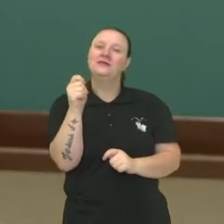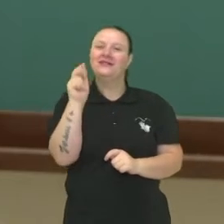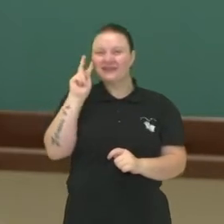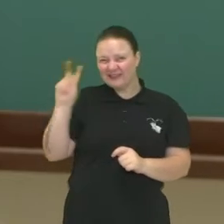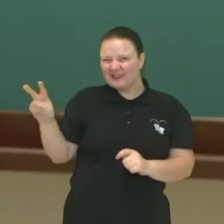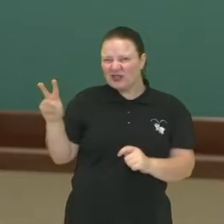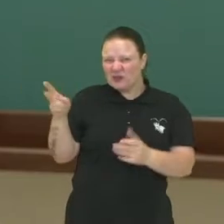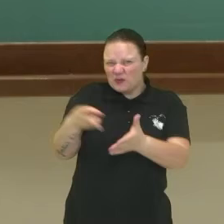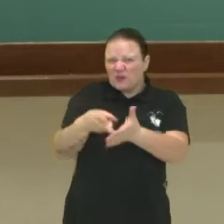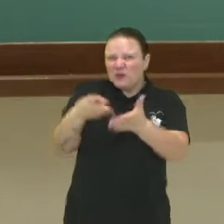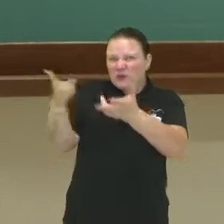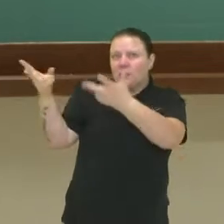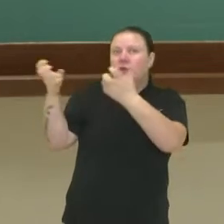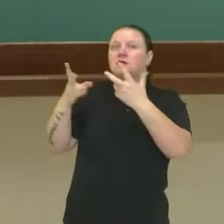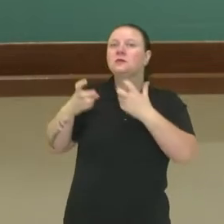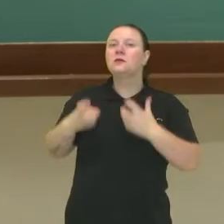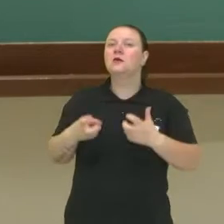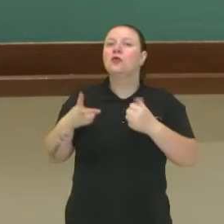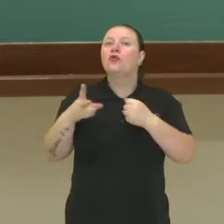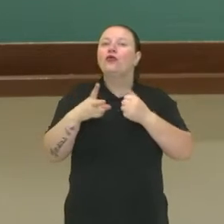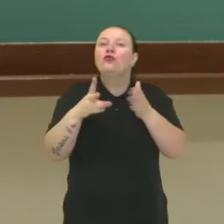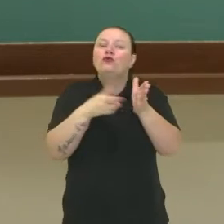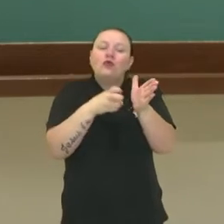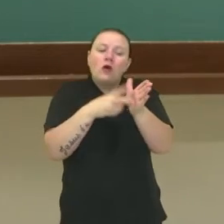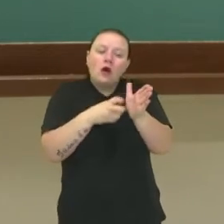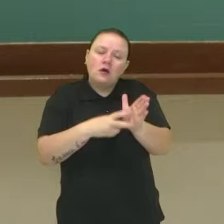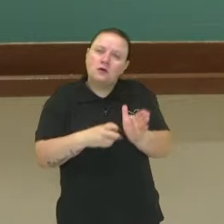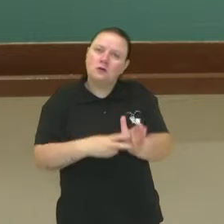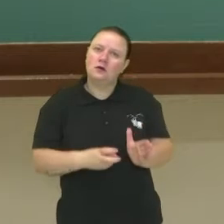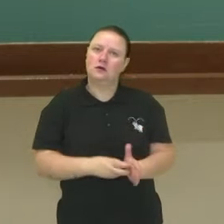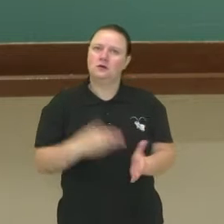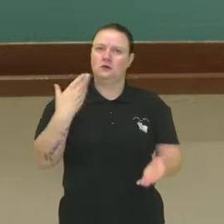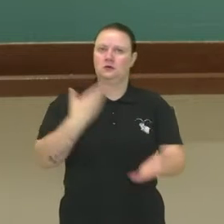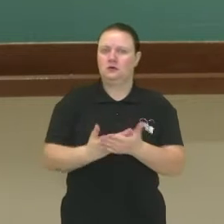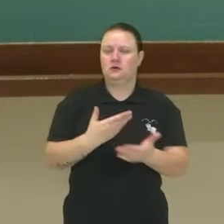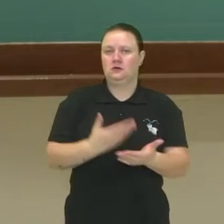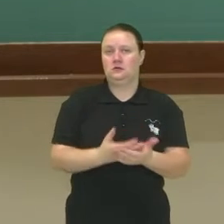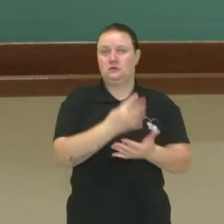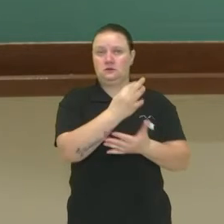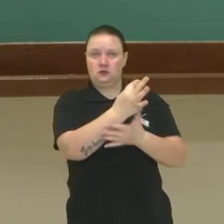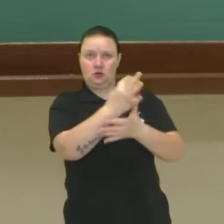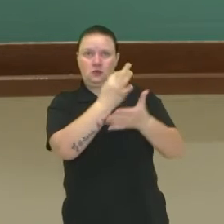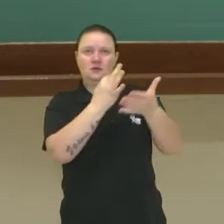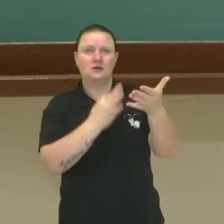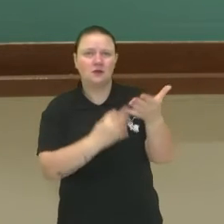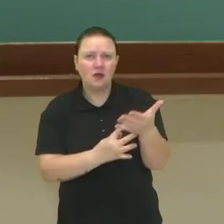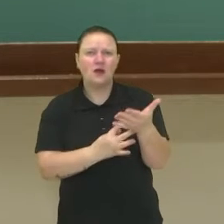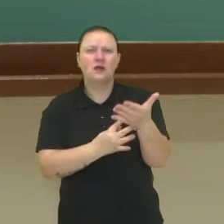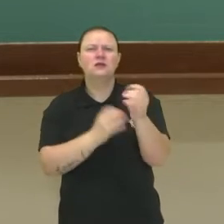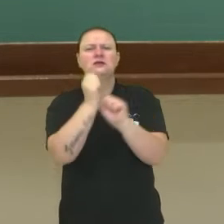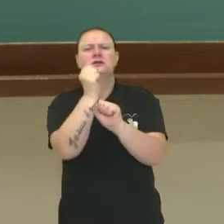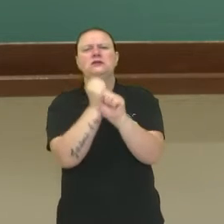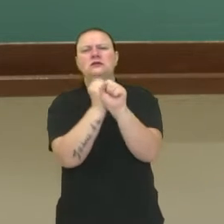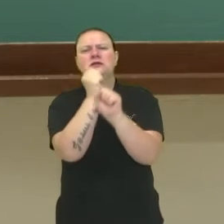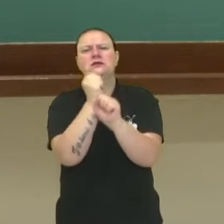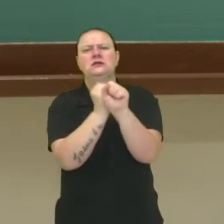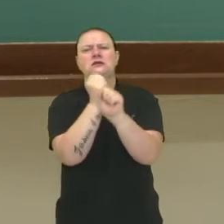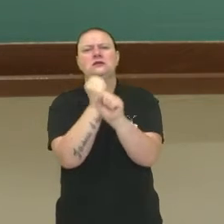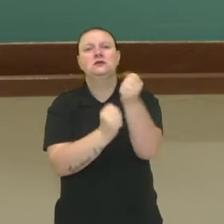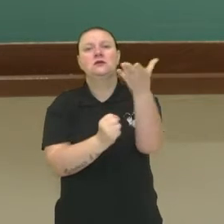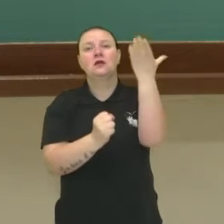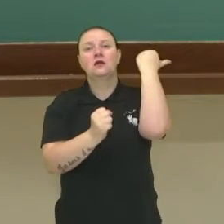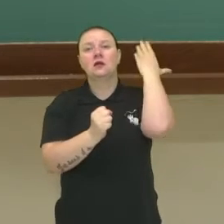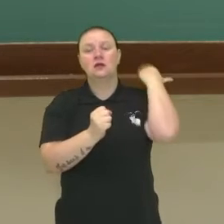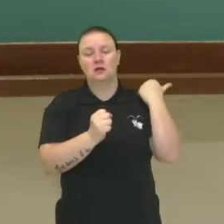dessa aula? Você percebeu como estamos falando de um texto de muitos anos atrás e que falamos,